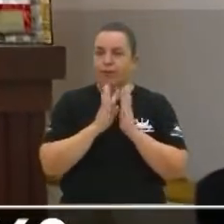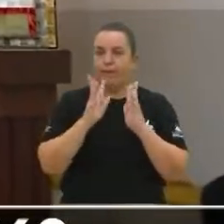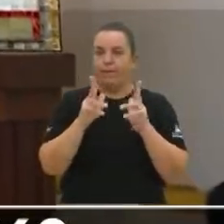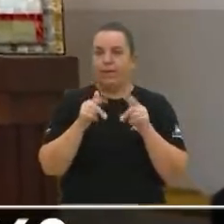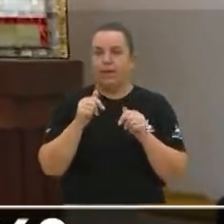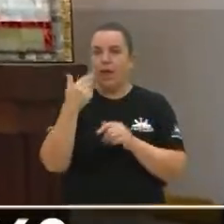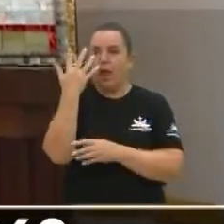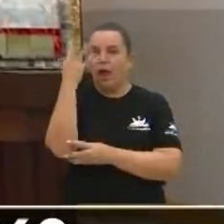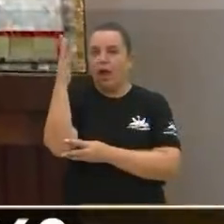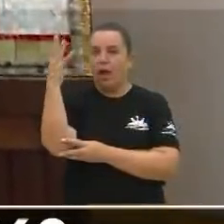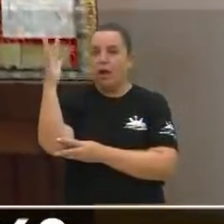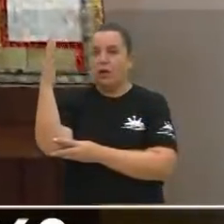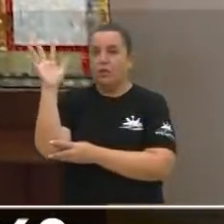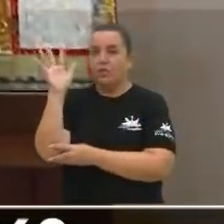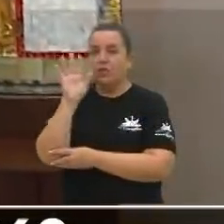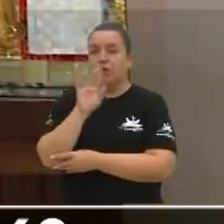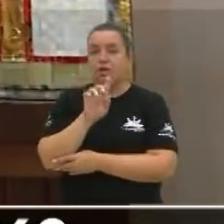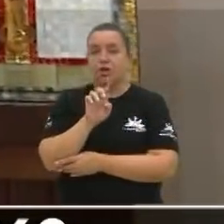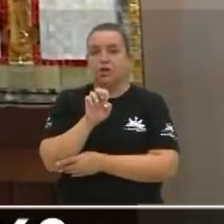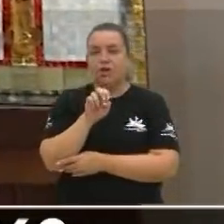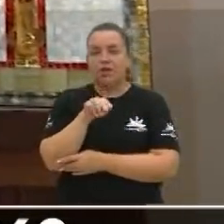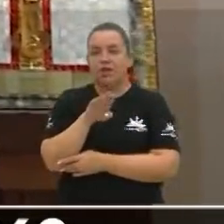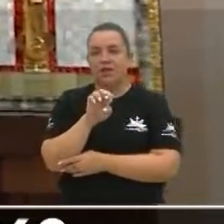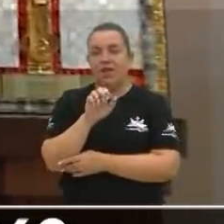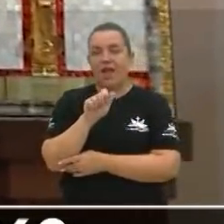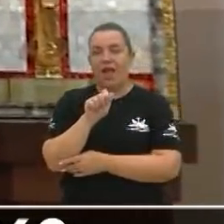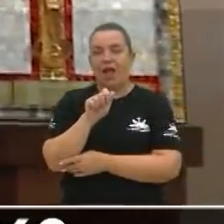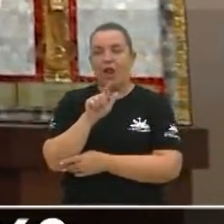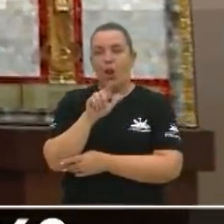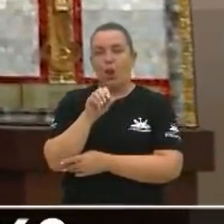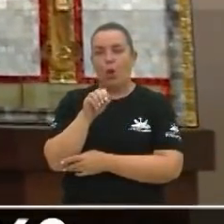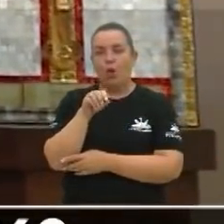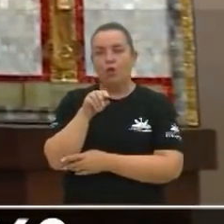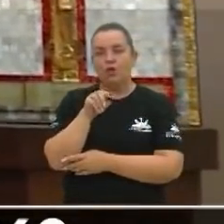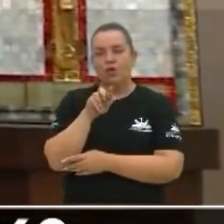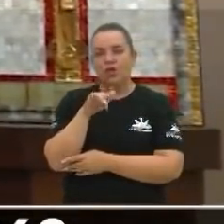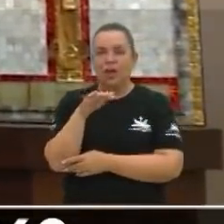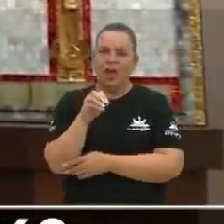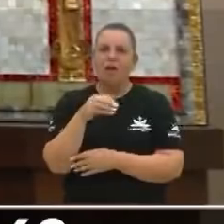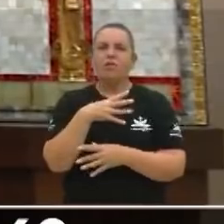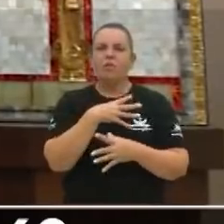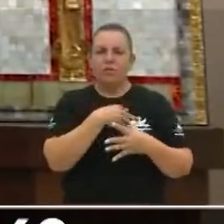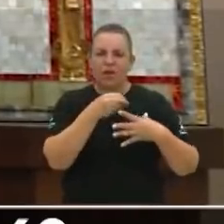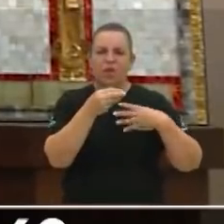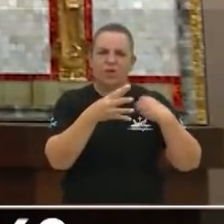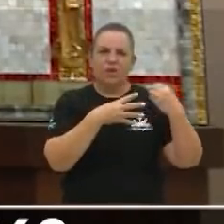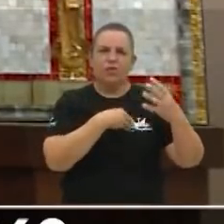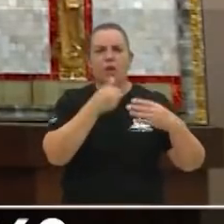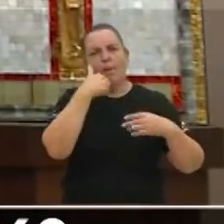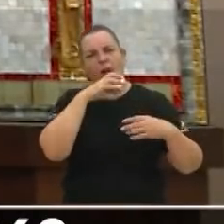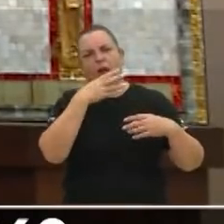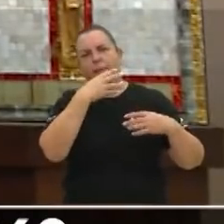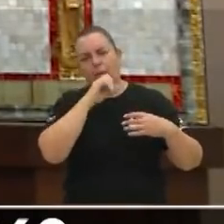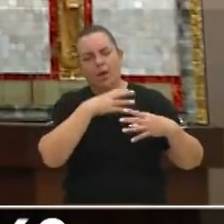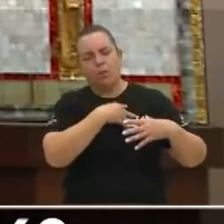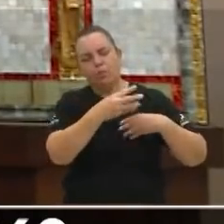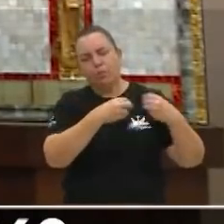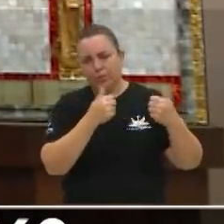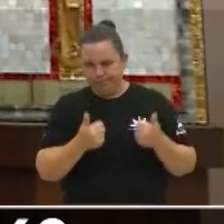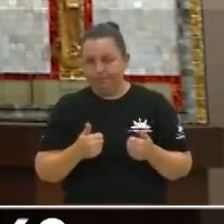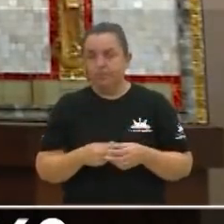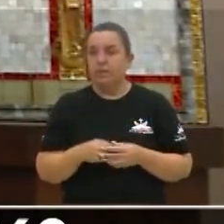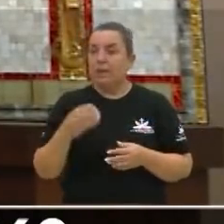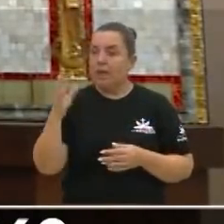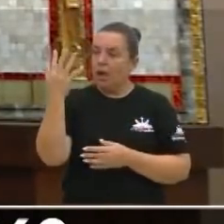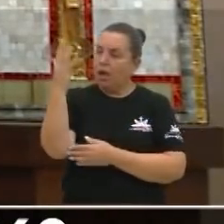pela árvore genealógica tô pedindo a Deus que a árvore seja boa e que